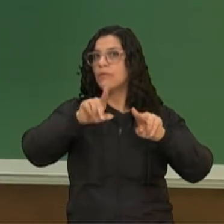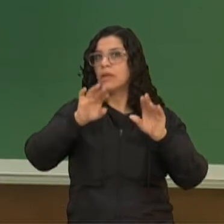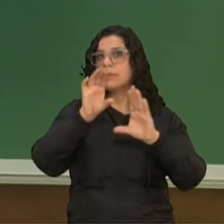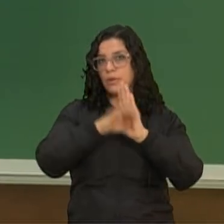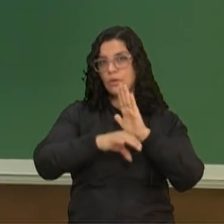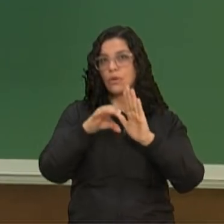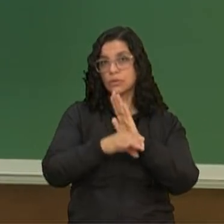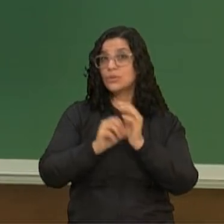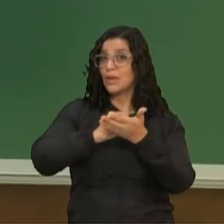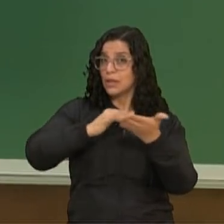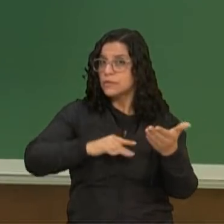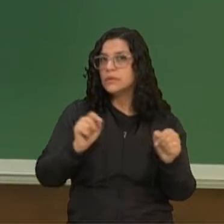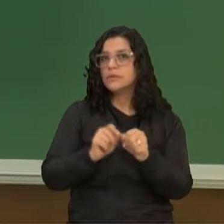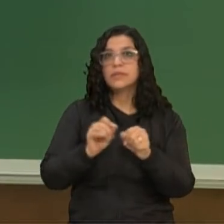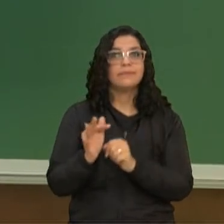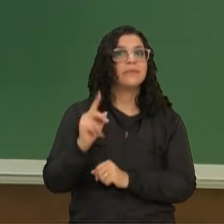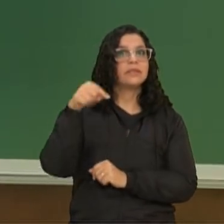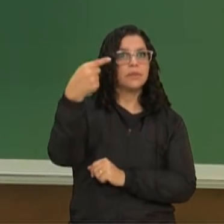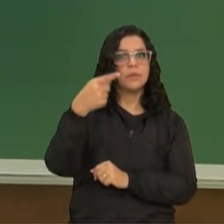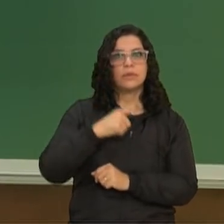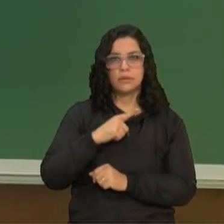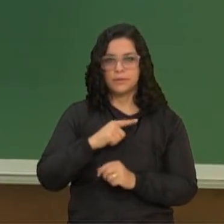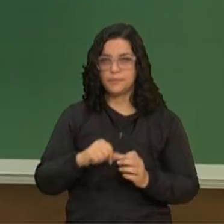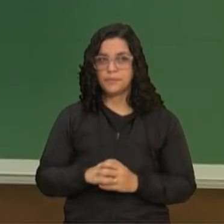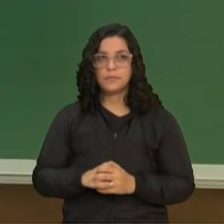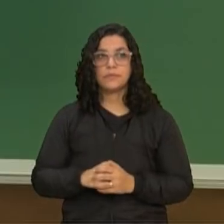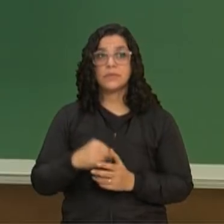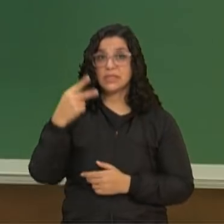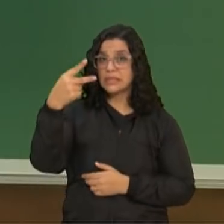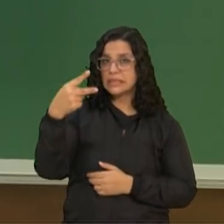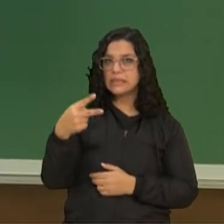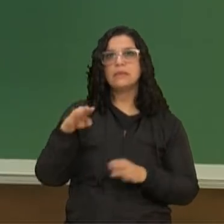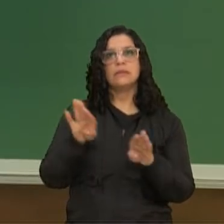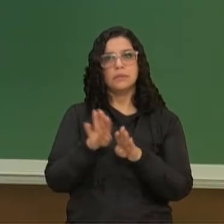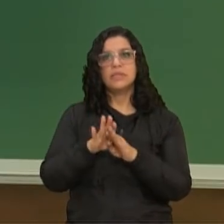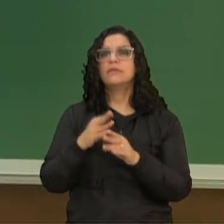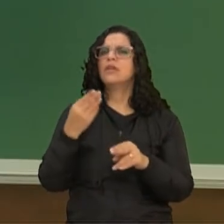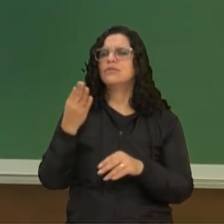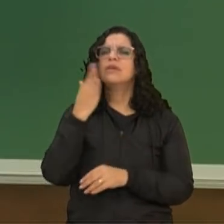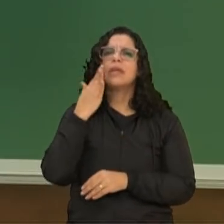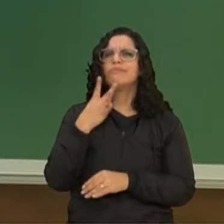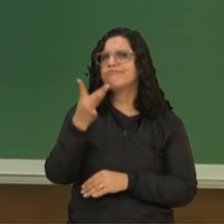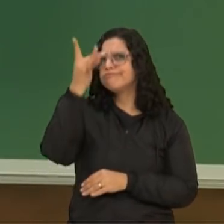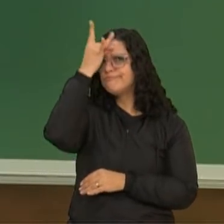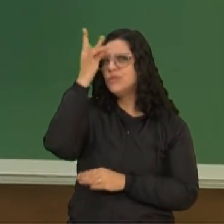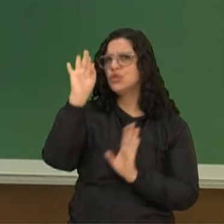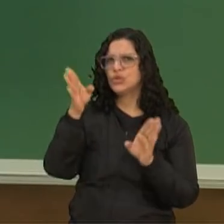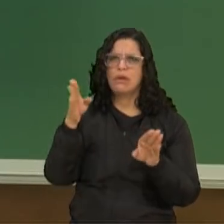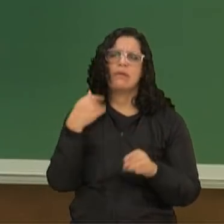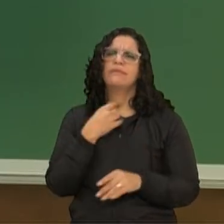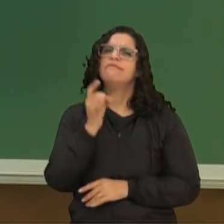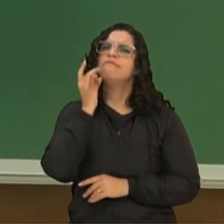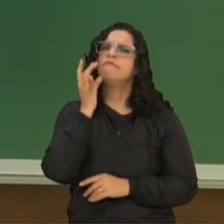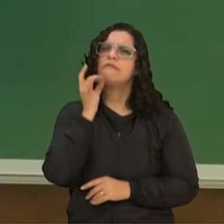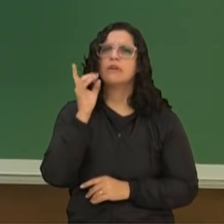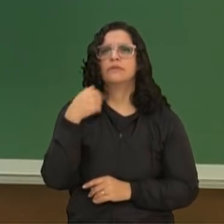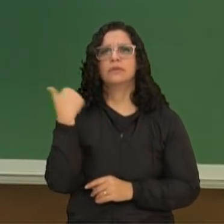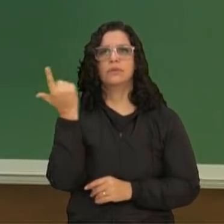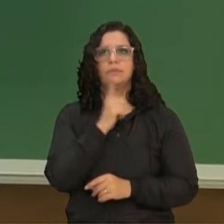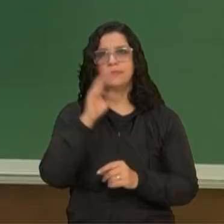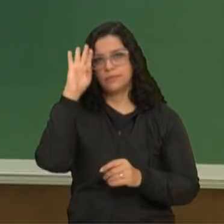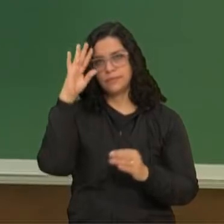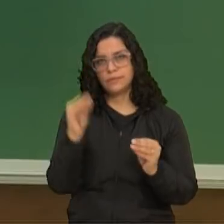conceitos para os exercícios que a gente vai necessitar, né? Esses dois eu tenho certeza que vocês já sabem de corzinha, é fácil vocês